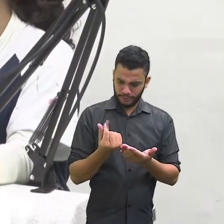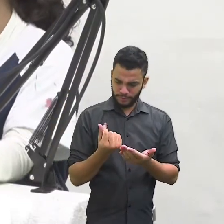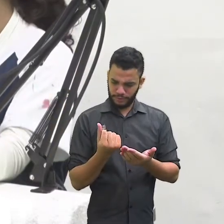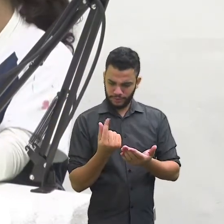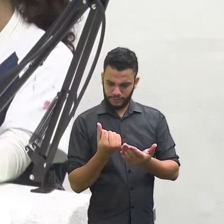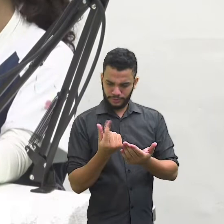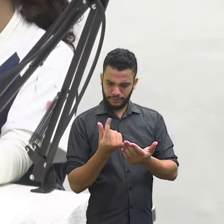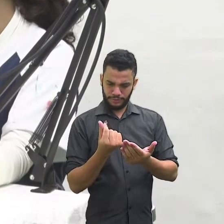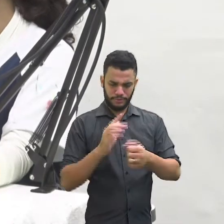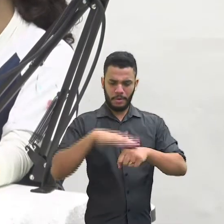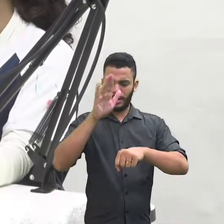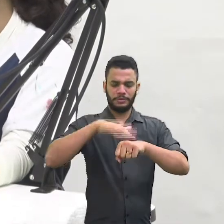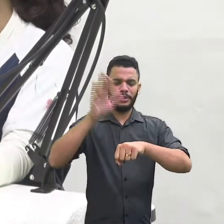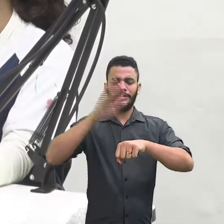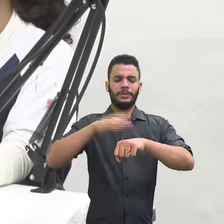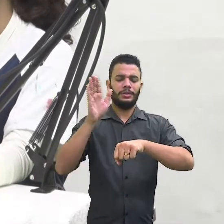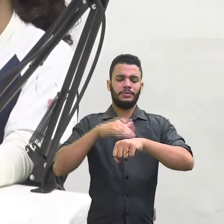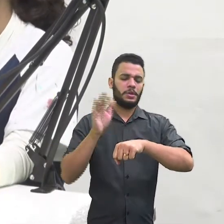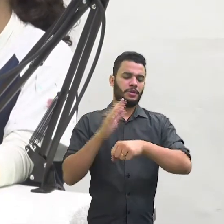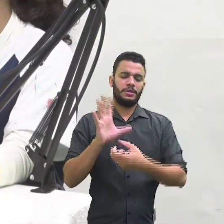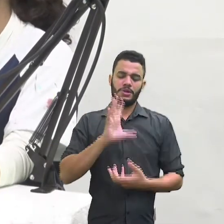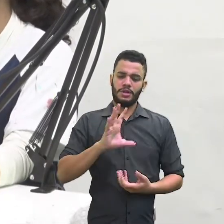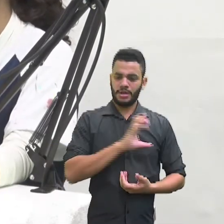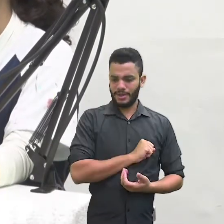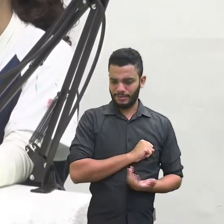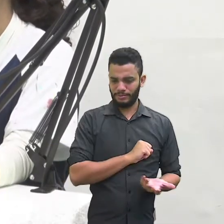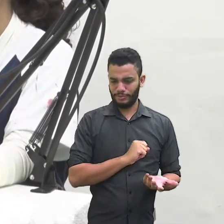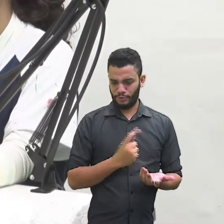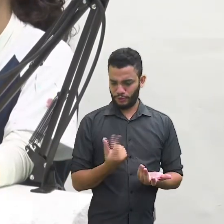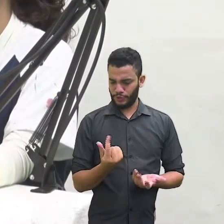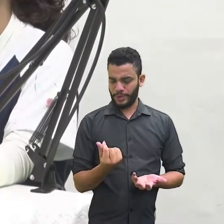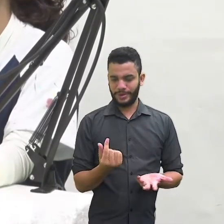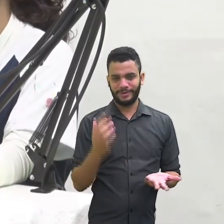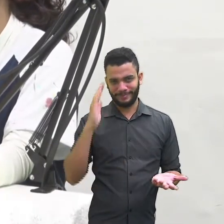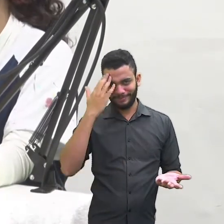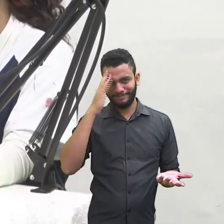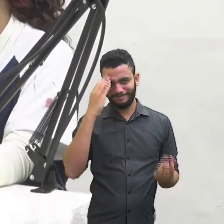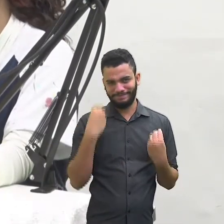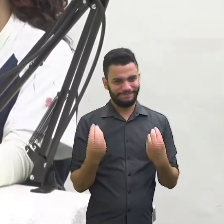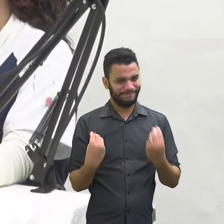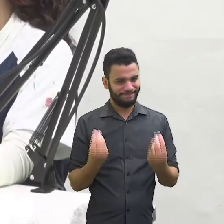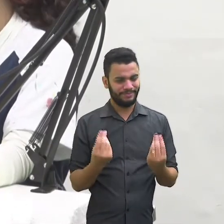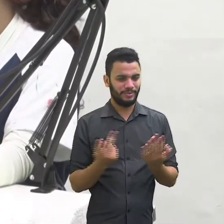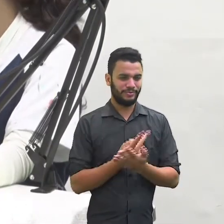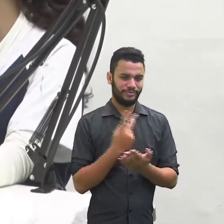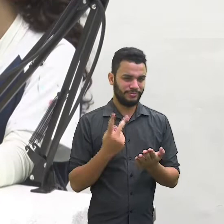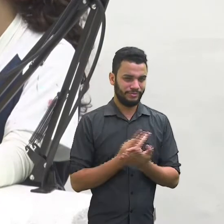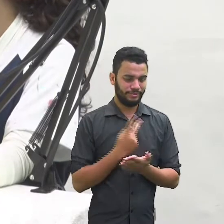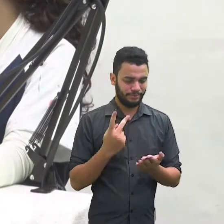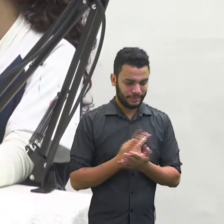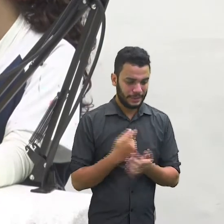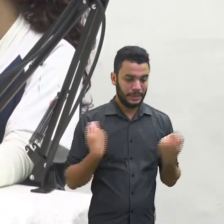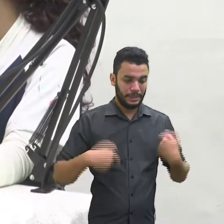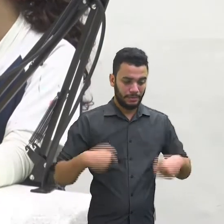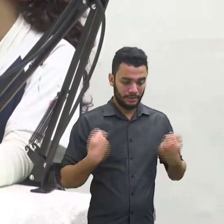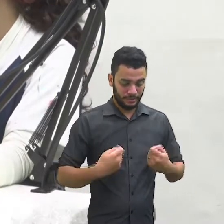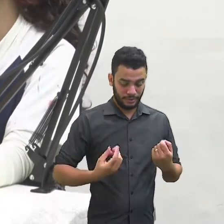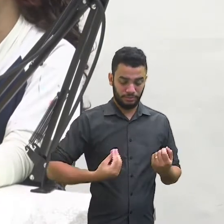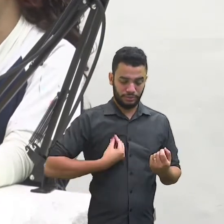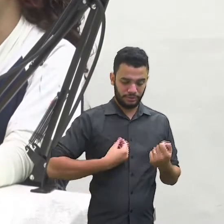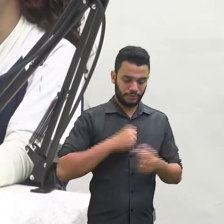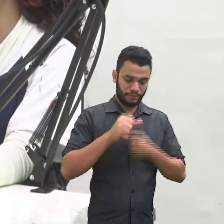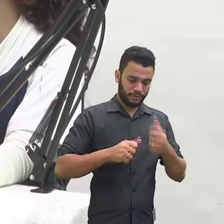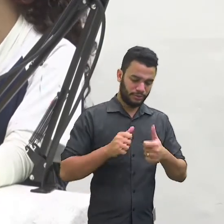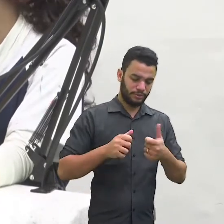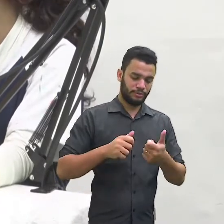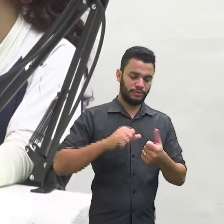assim, uma coisa que deveríamos parar para pensar e olhar bem e consertar. Sim. Porque eu acho